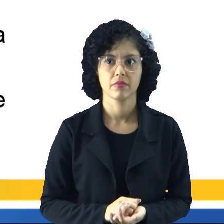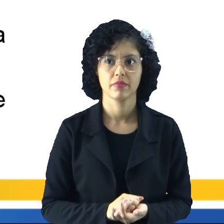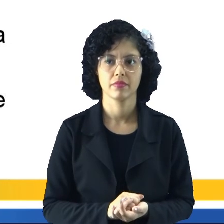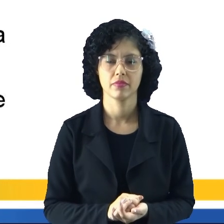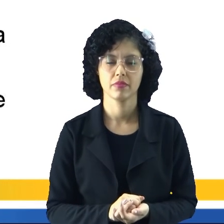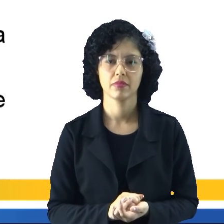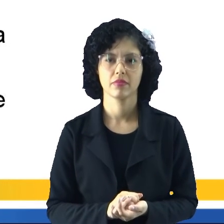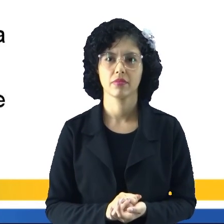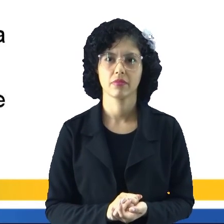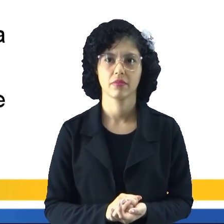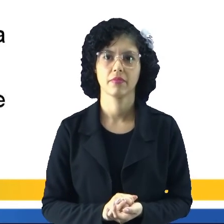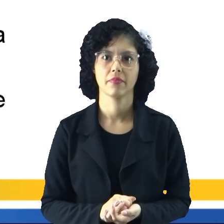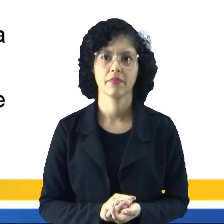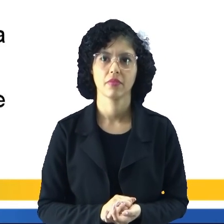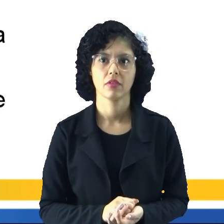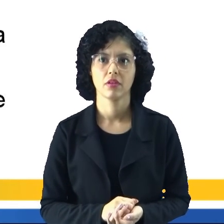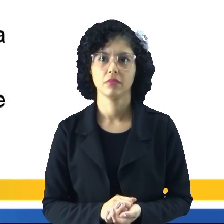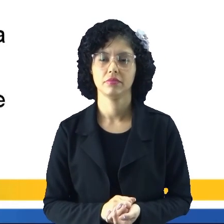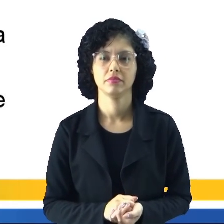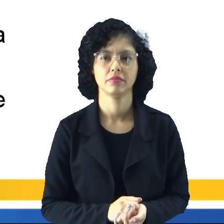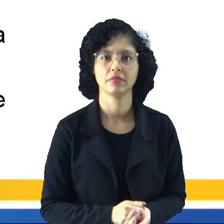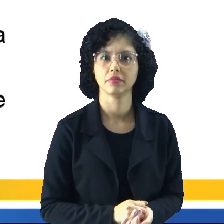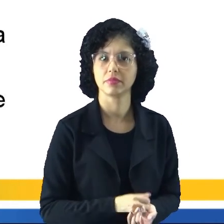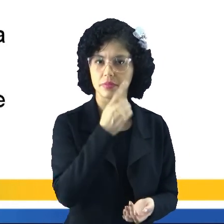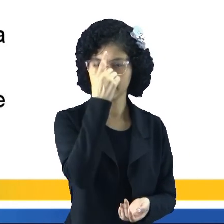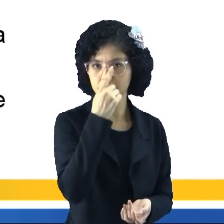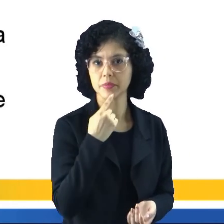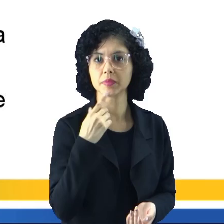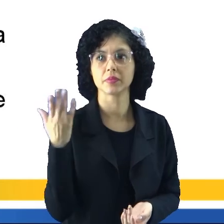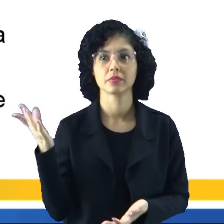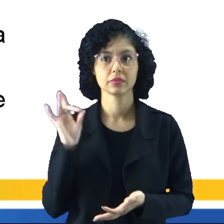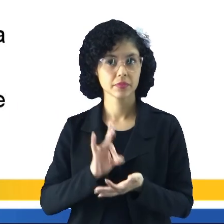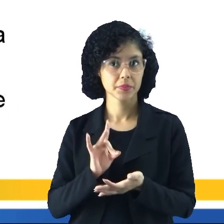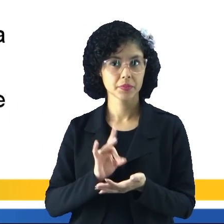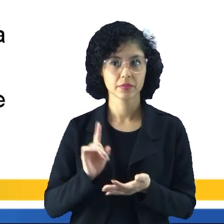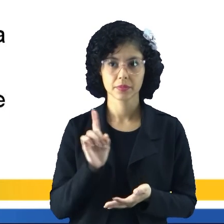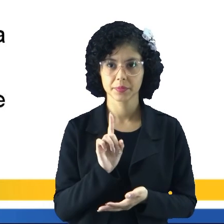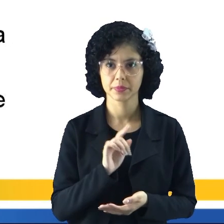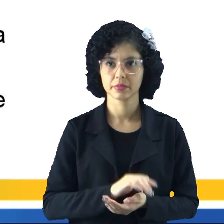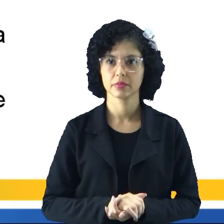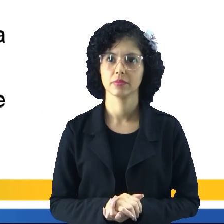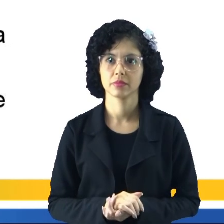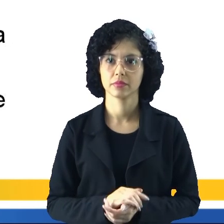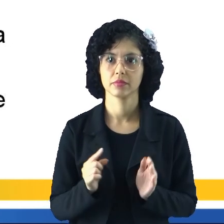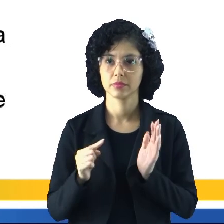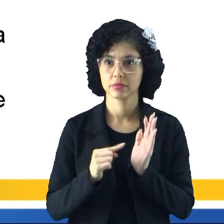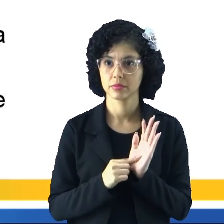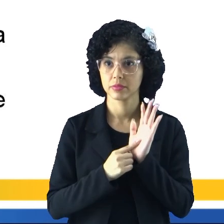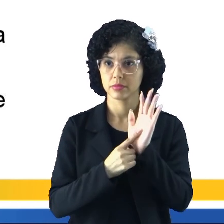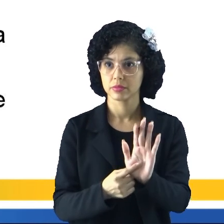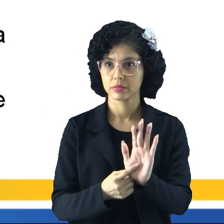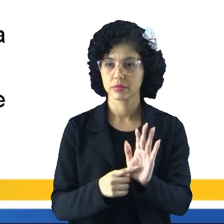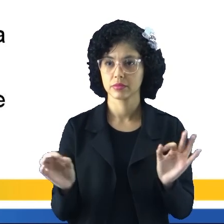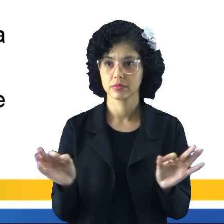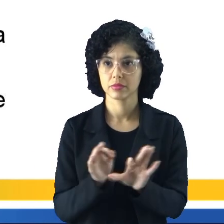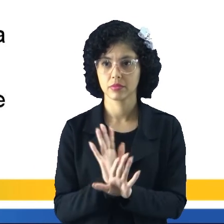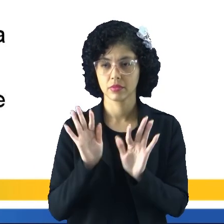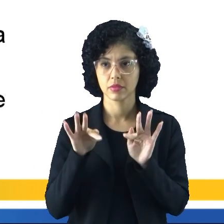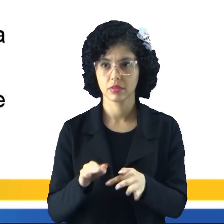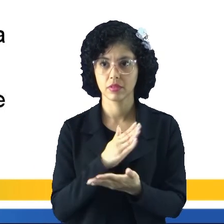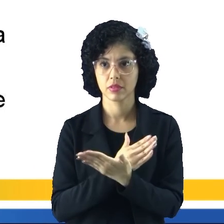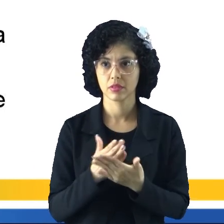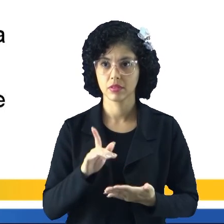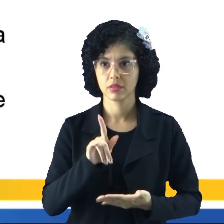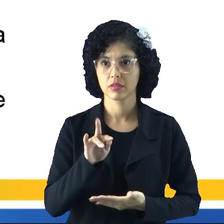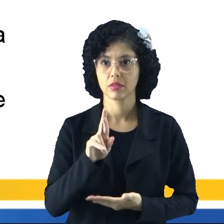intenção, tá? Então, esse cenário, na verdade, não é irreal, né, é real. Aponta que Ágata desconstrói a